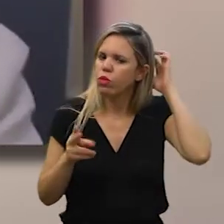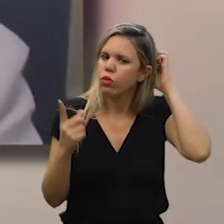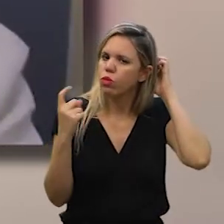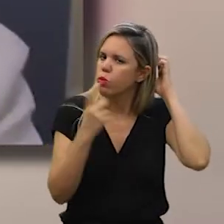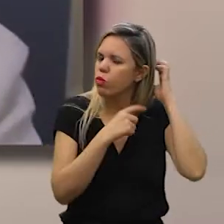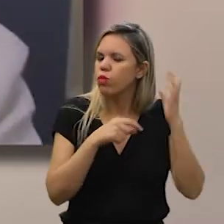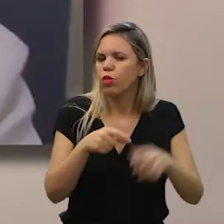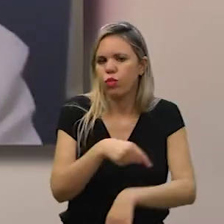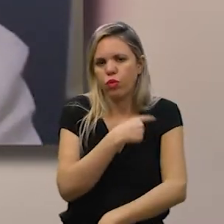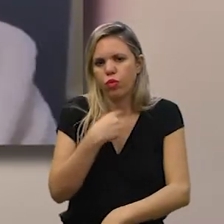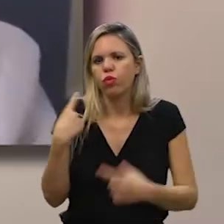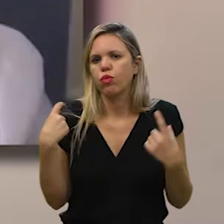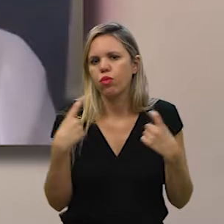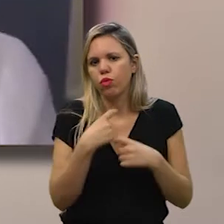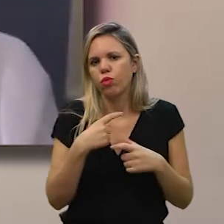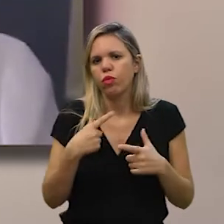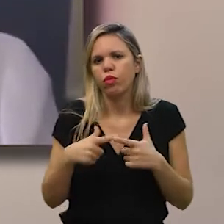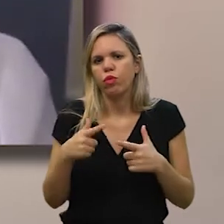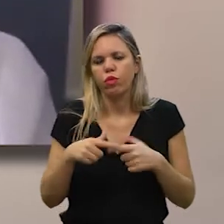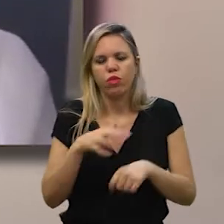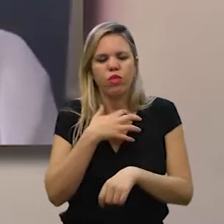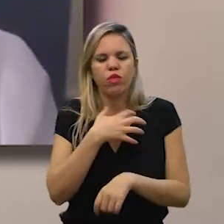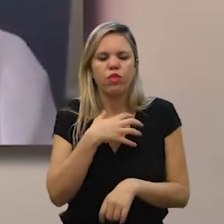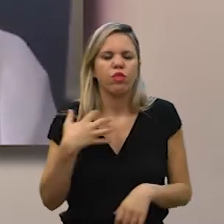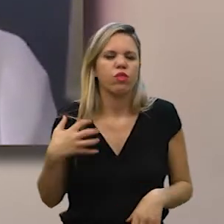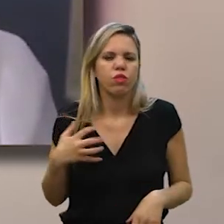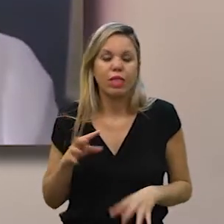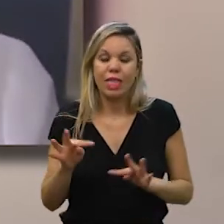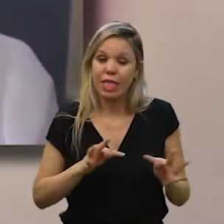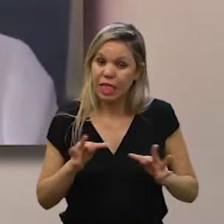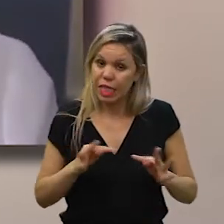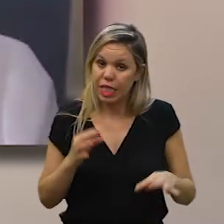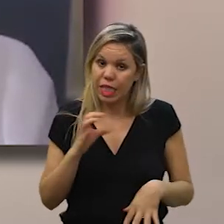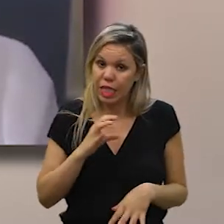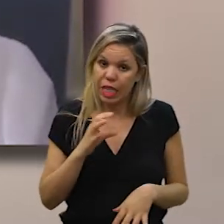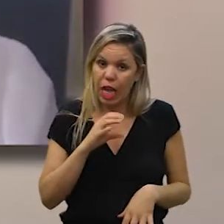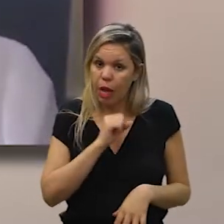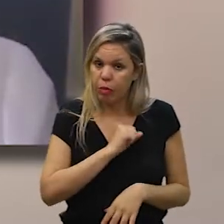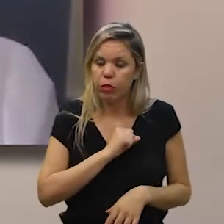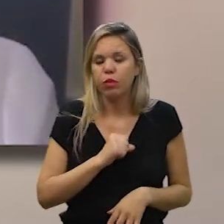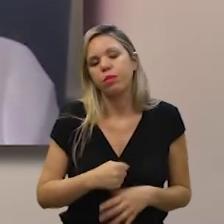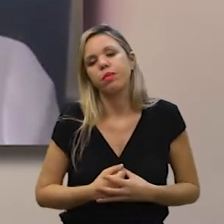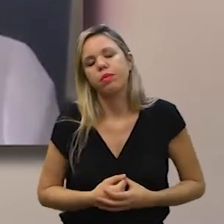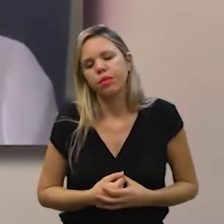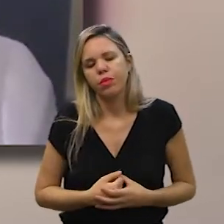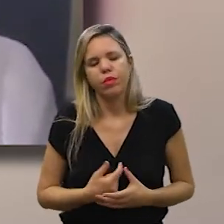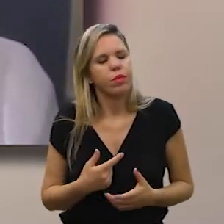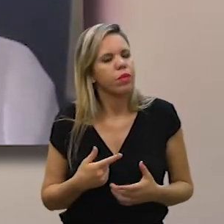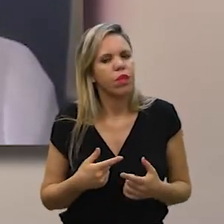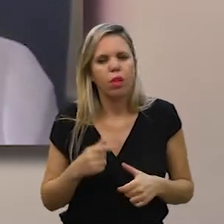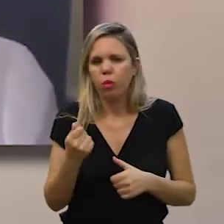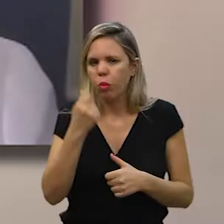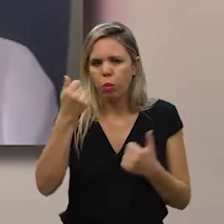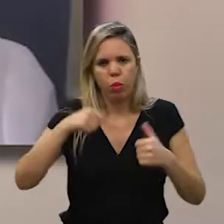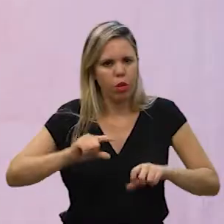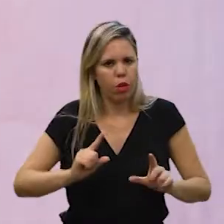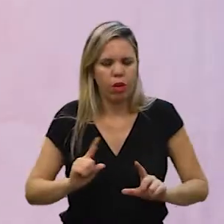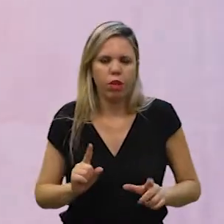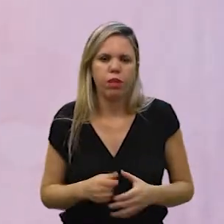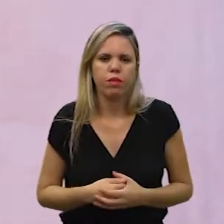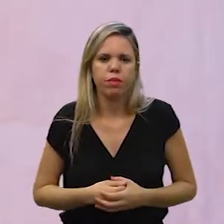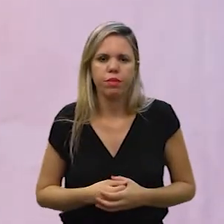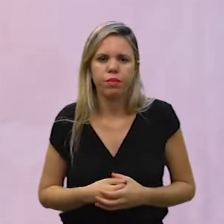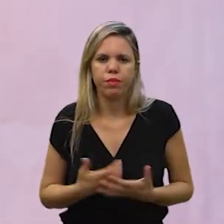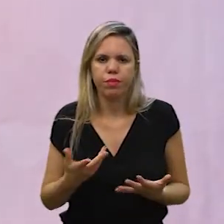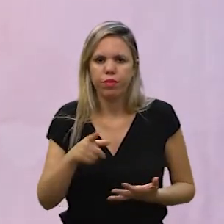um perfume na pele e dá a reação. Então, tem que tratar o mais cedo possível para não deixar agravar. Eu